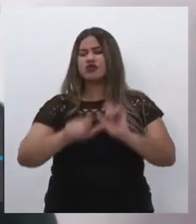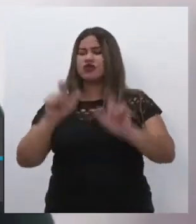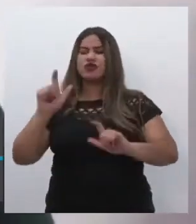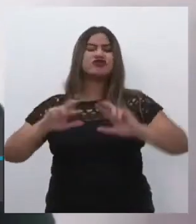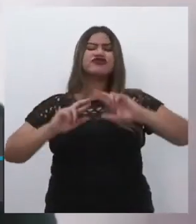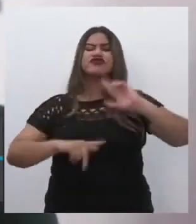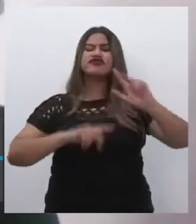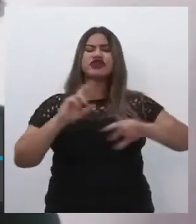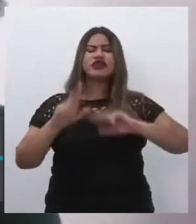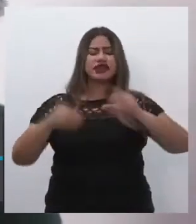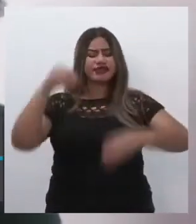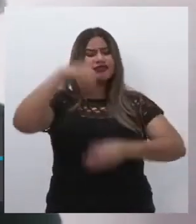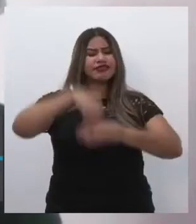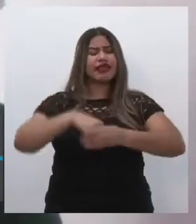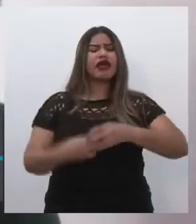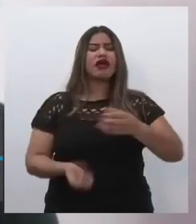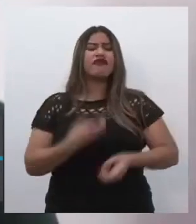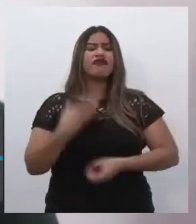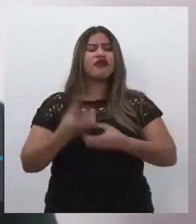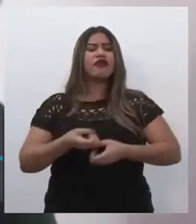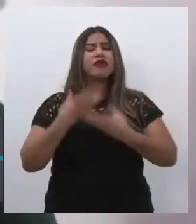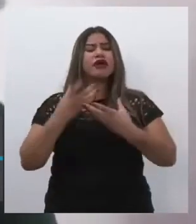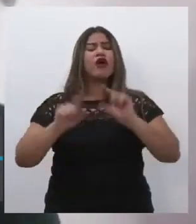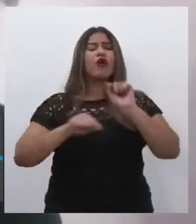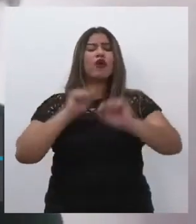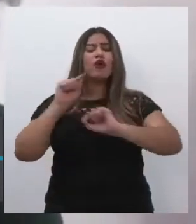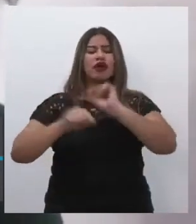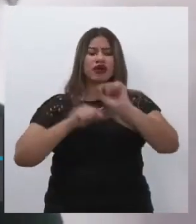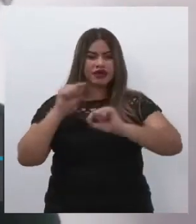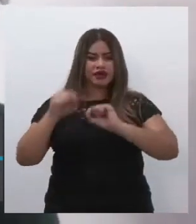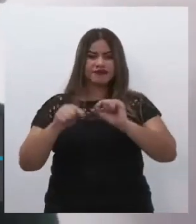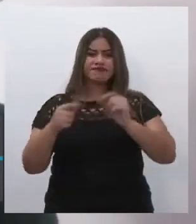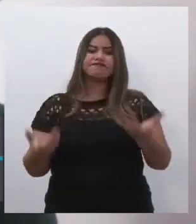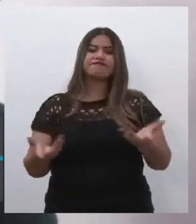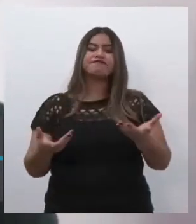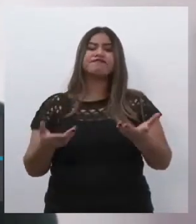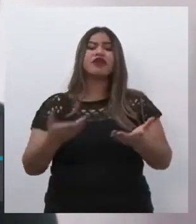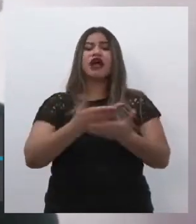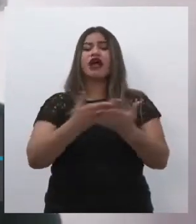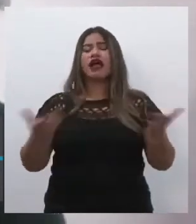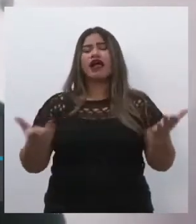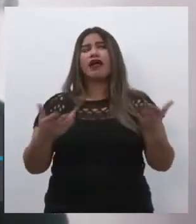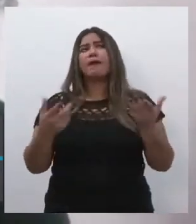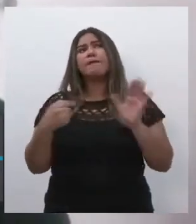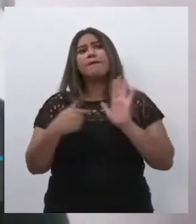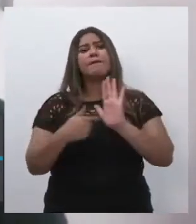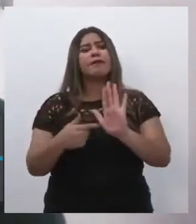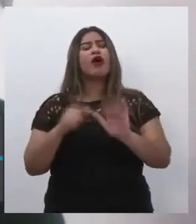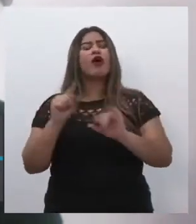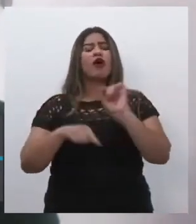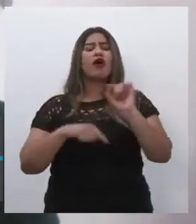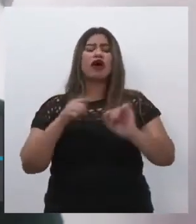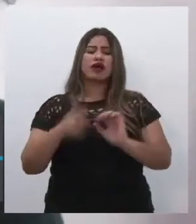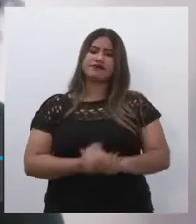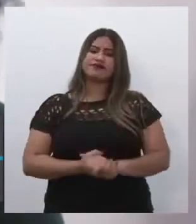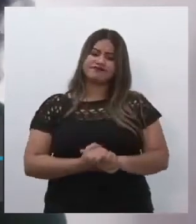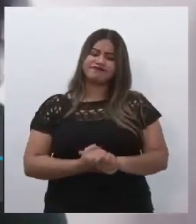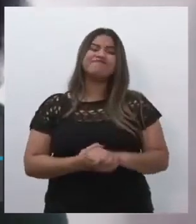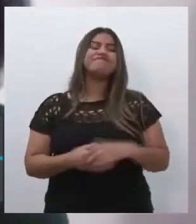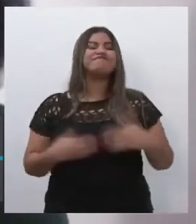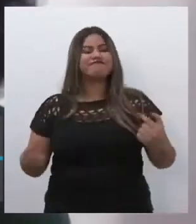Quais são as informações implícitas nessas imagens, né? O que elas representam? Essa seria a